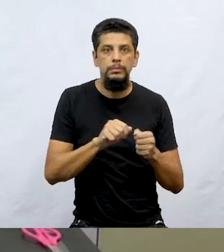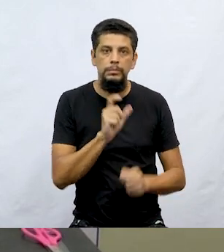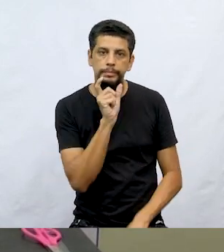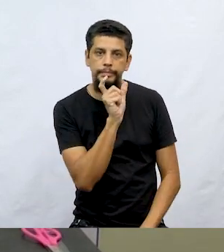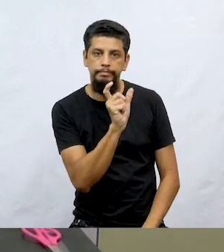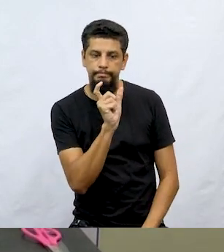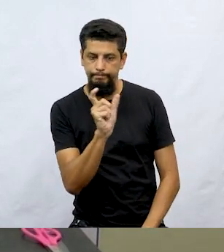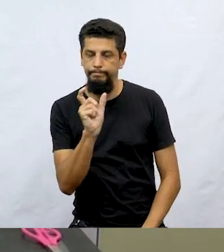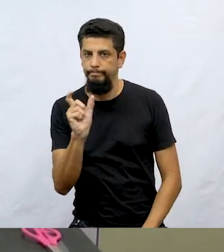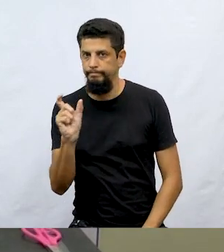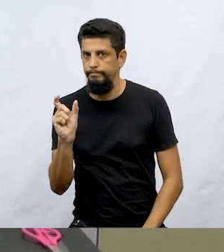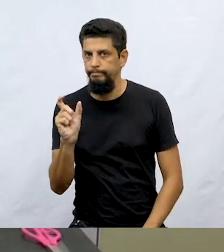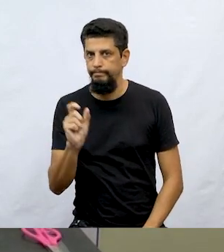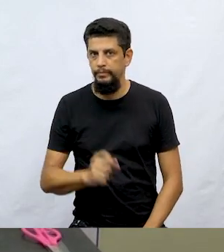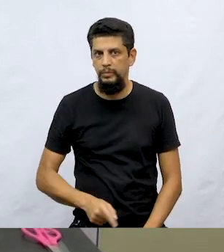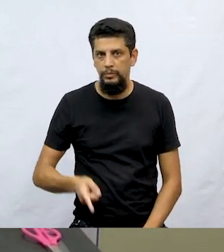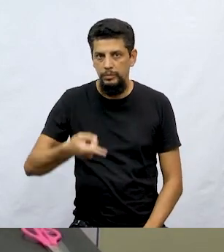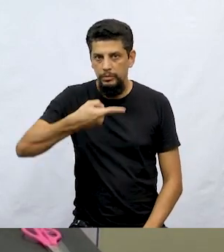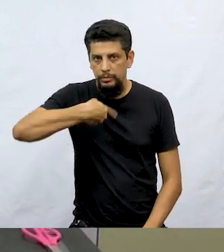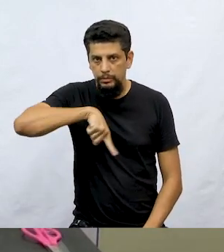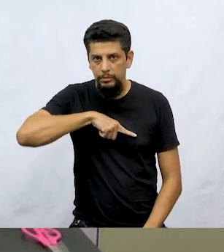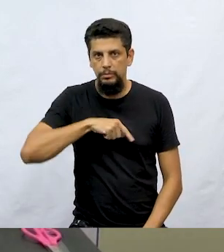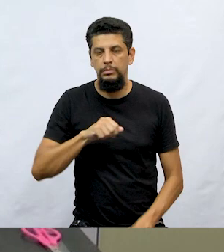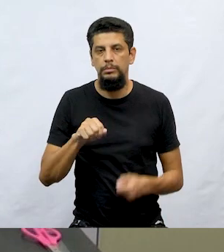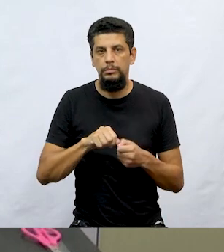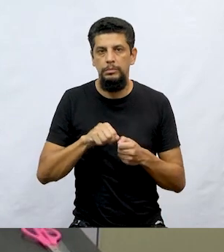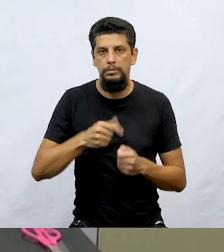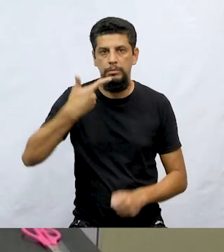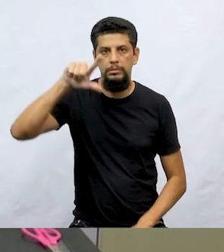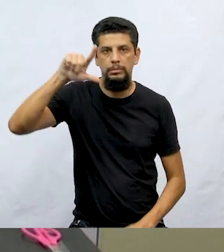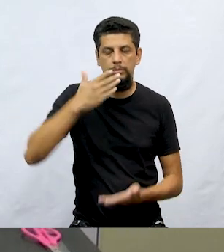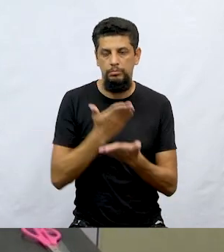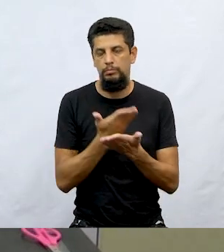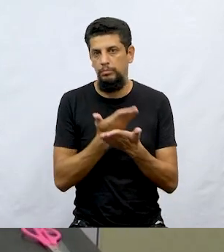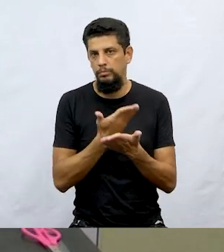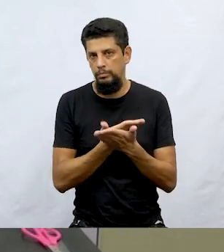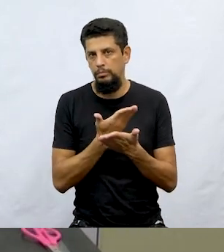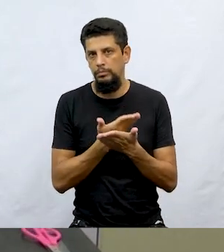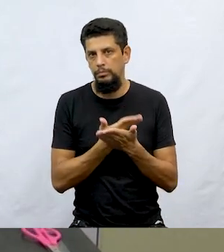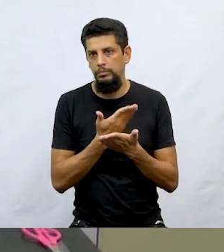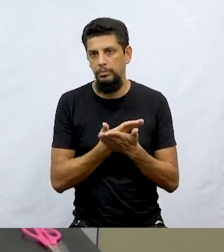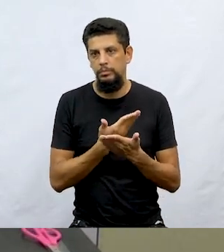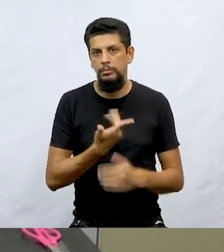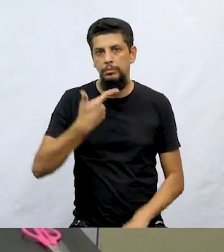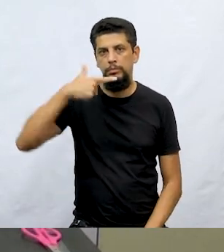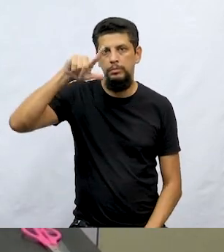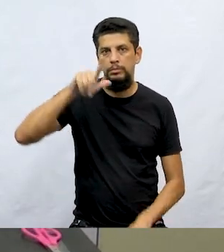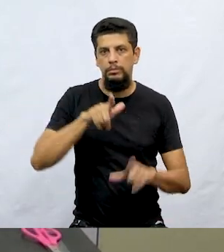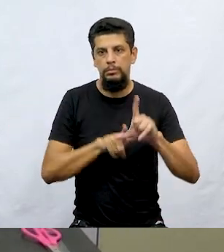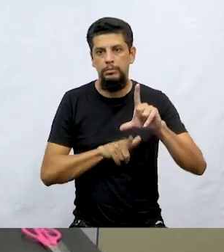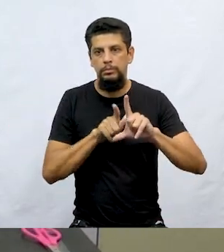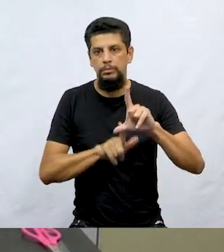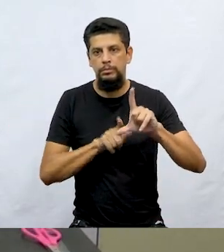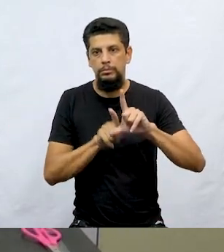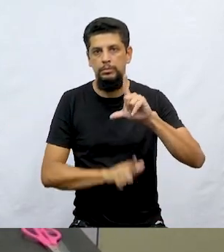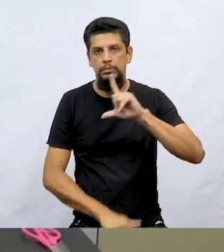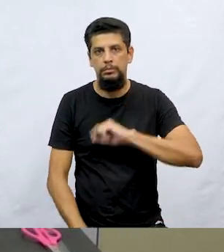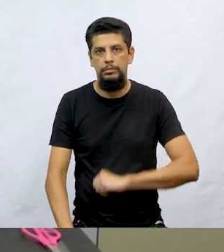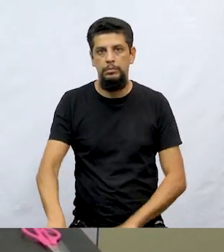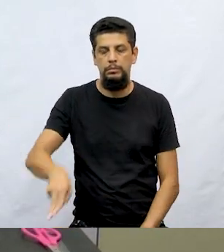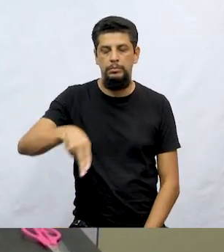quê? Palavras. Que nós vamos fazer nas próximas aulas. Sim. Né? A próxima letra é a